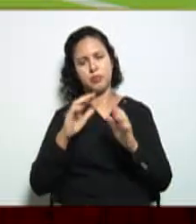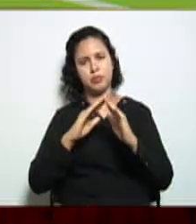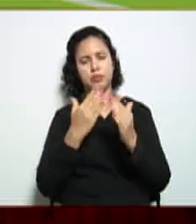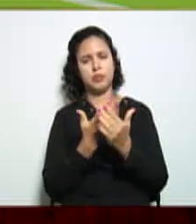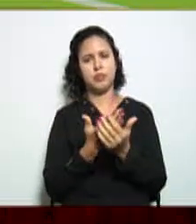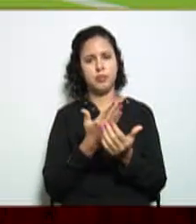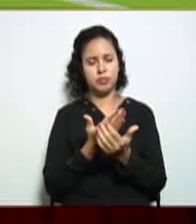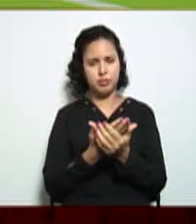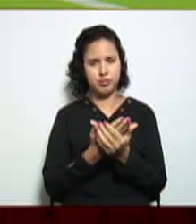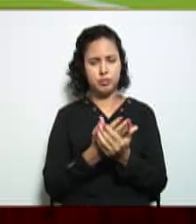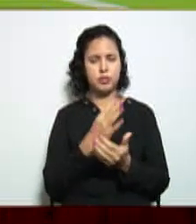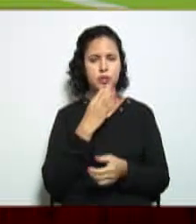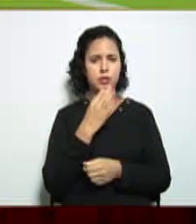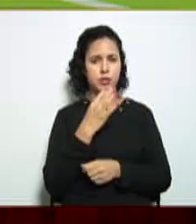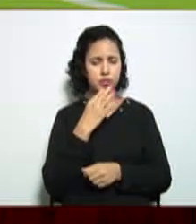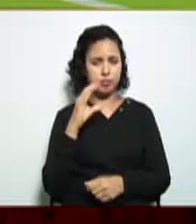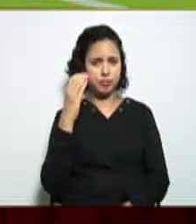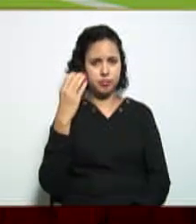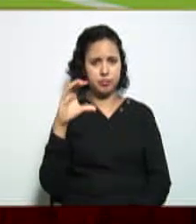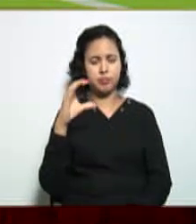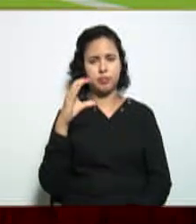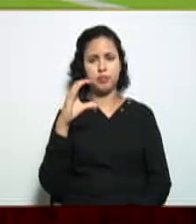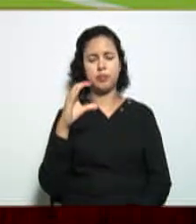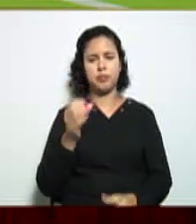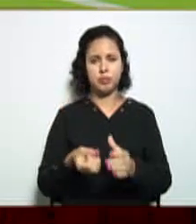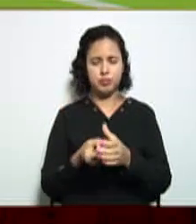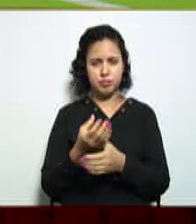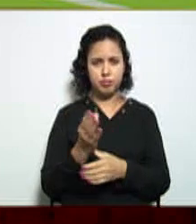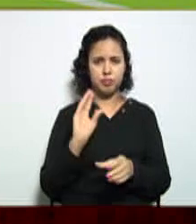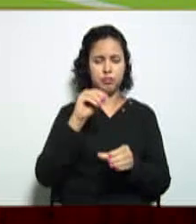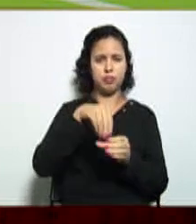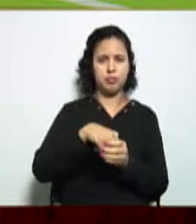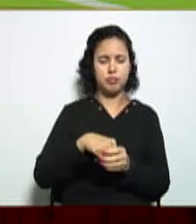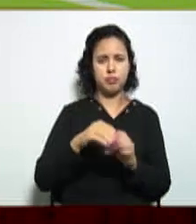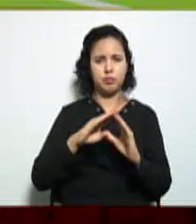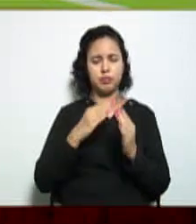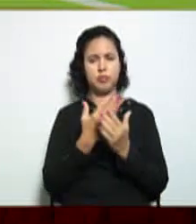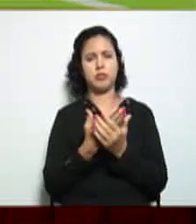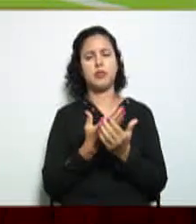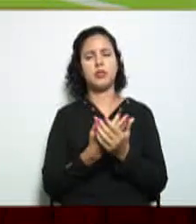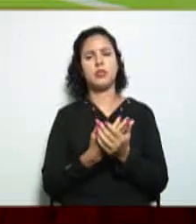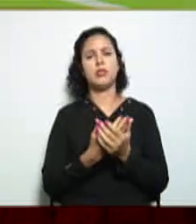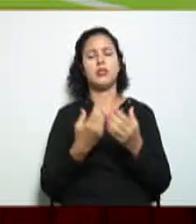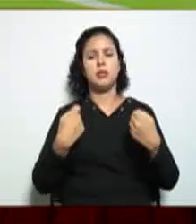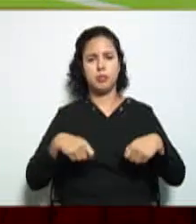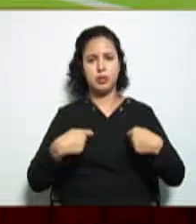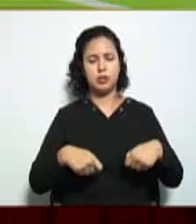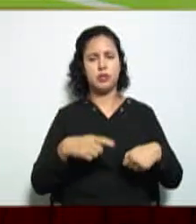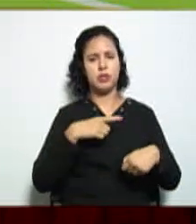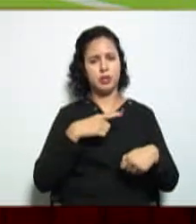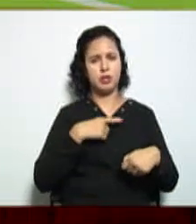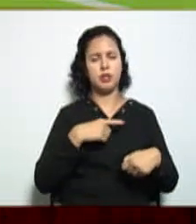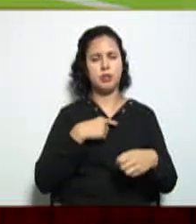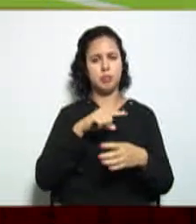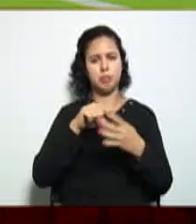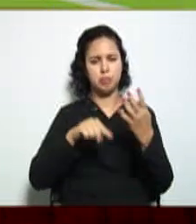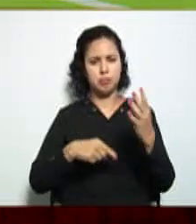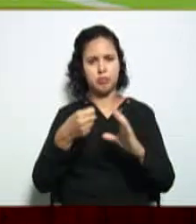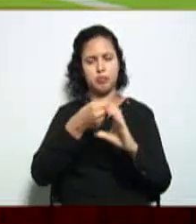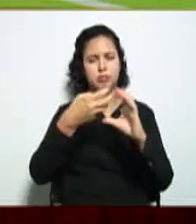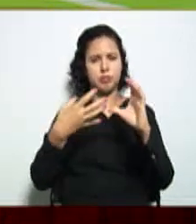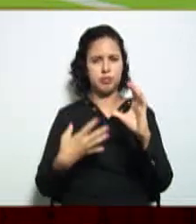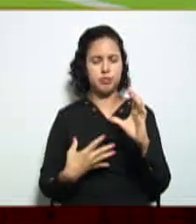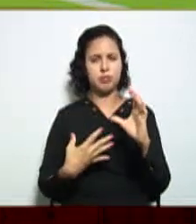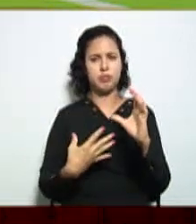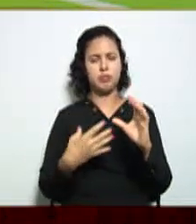trabalho da escola e o conhecimento científico que é gerado na escola, na academia, ele tem que ter esses elementos, essas características.